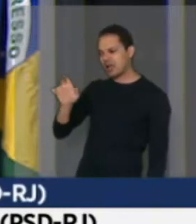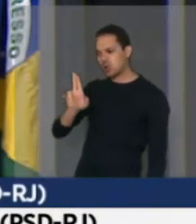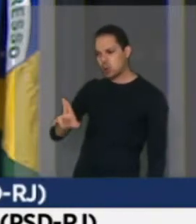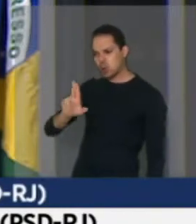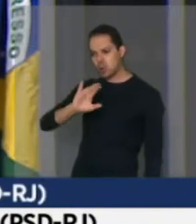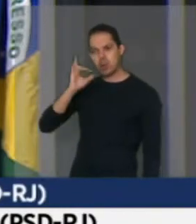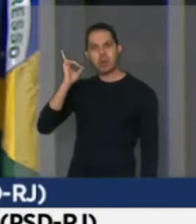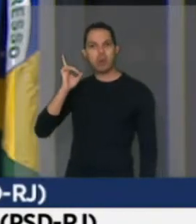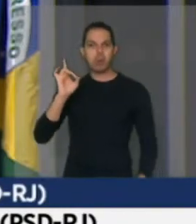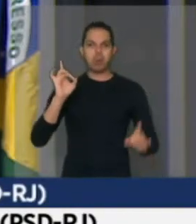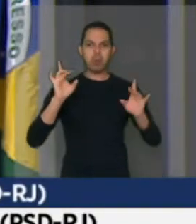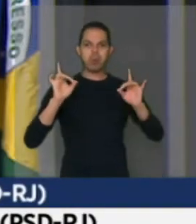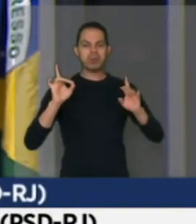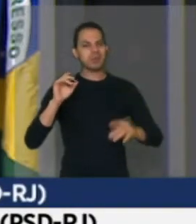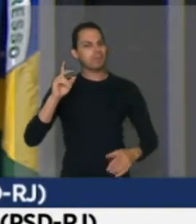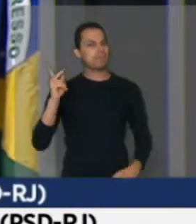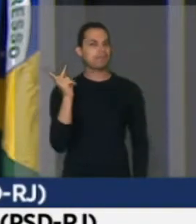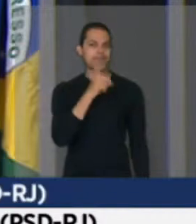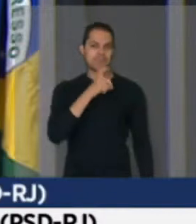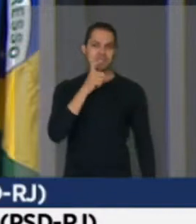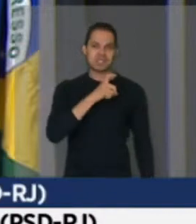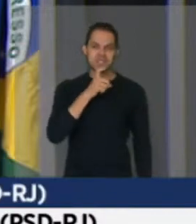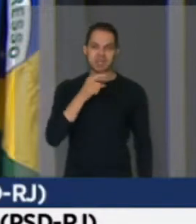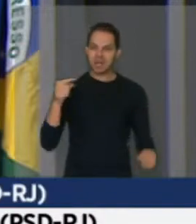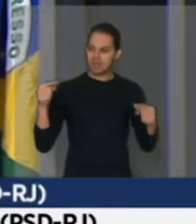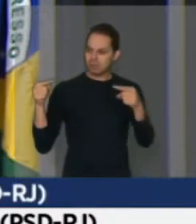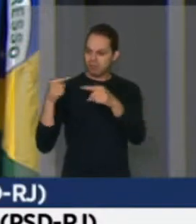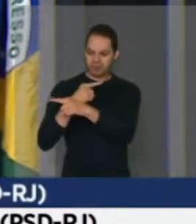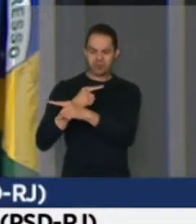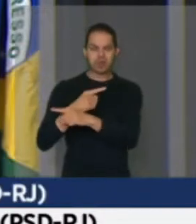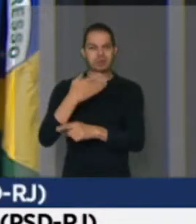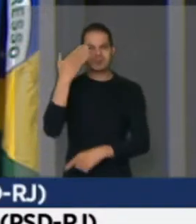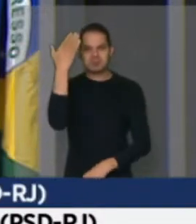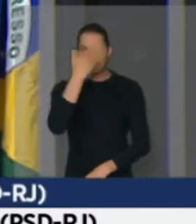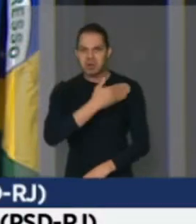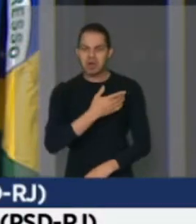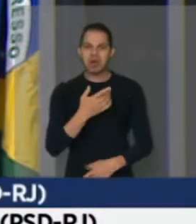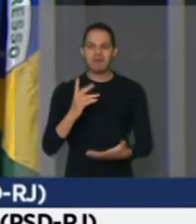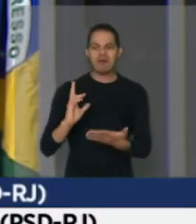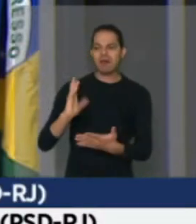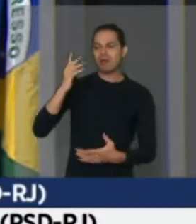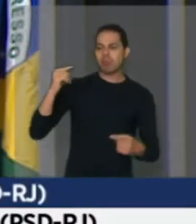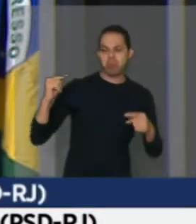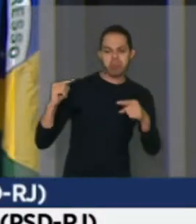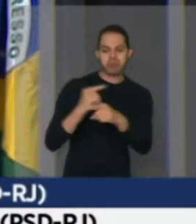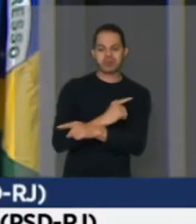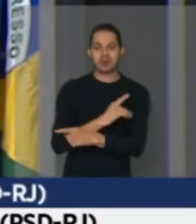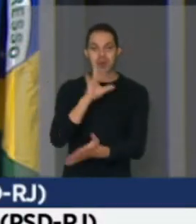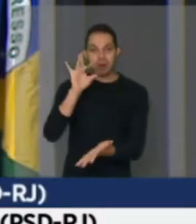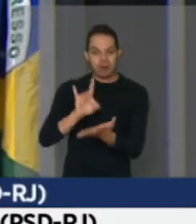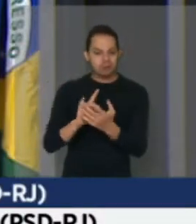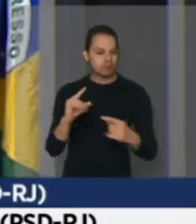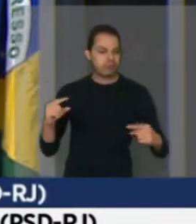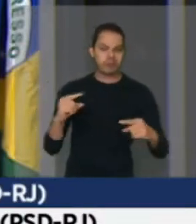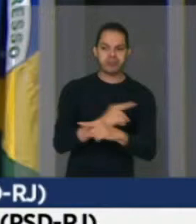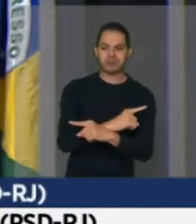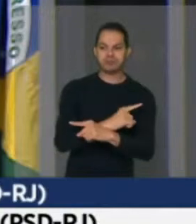inverdade, não condiz com as provas, não condiz com os fatos, nem com a realidade.